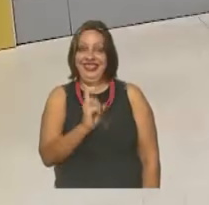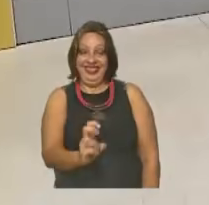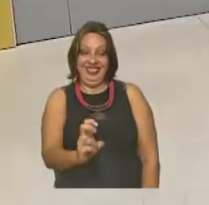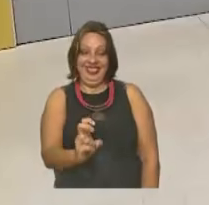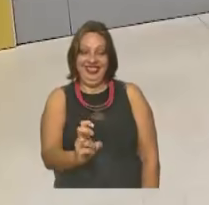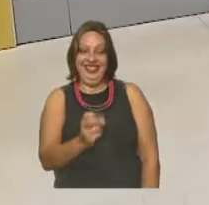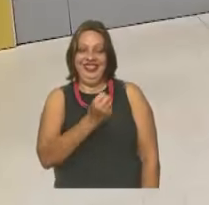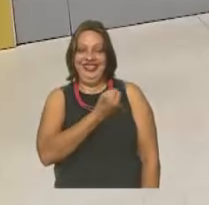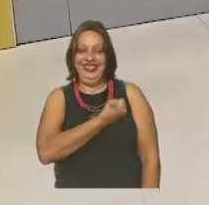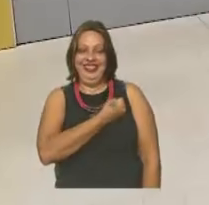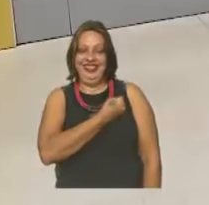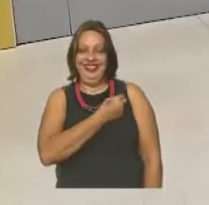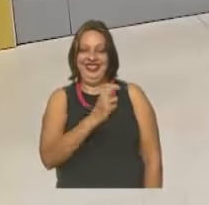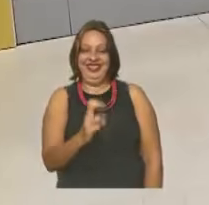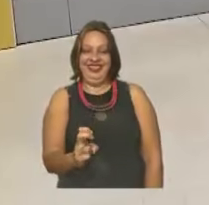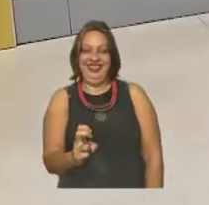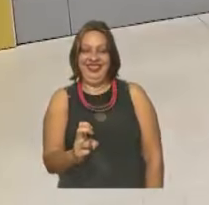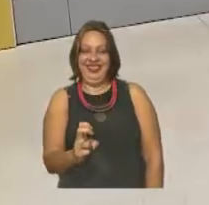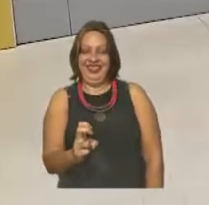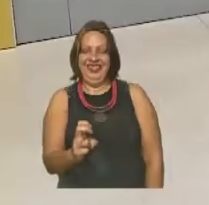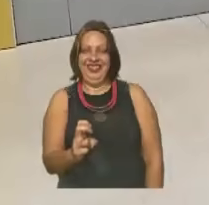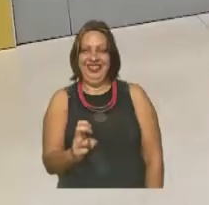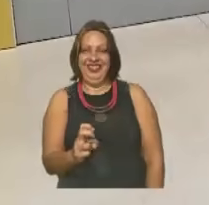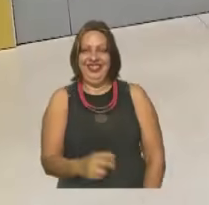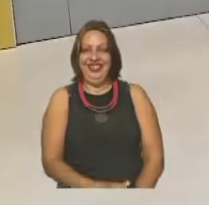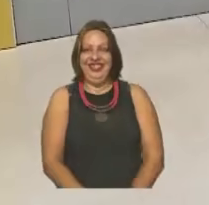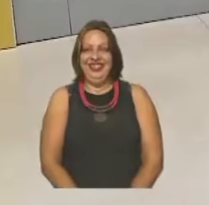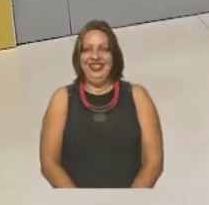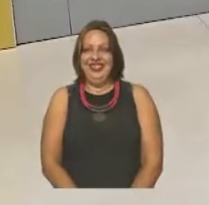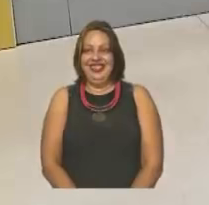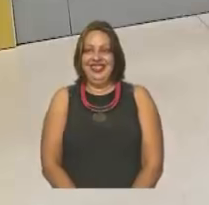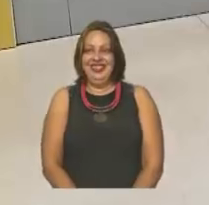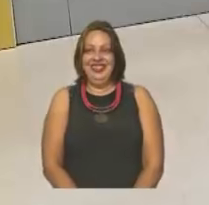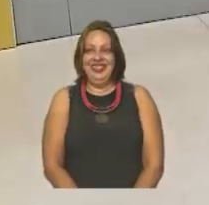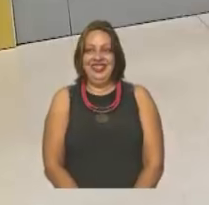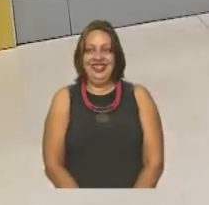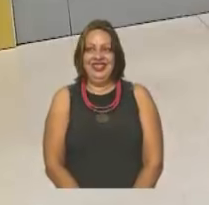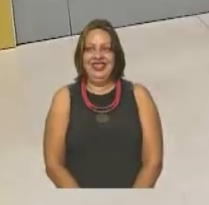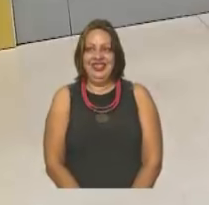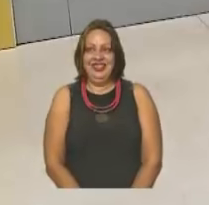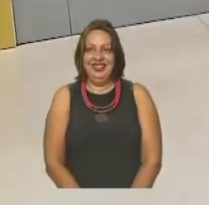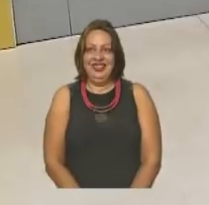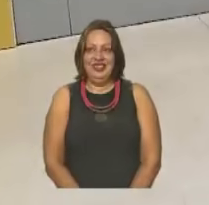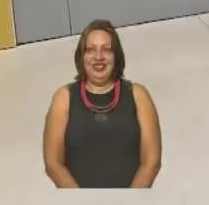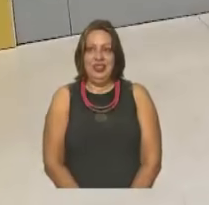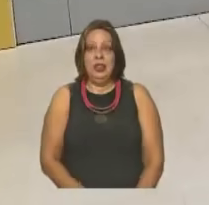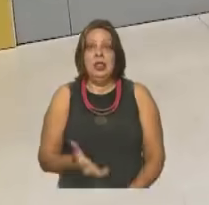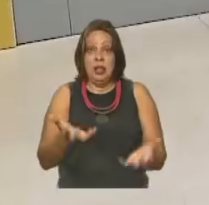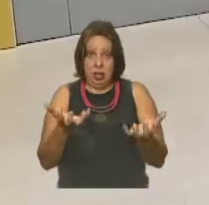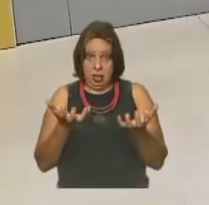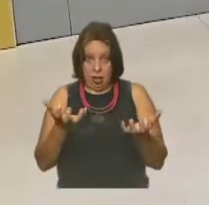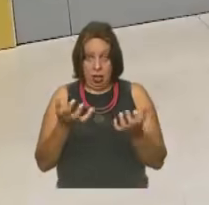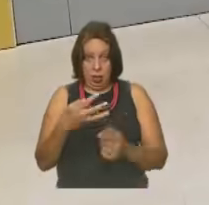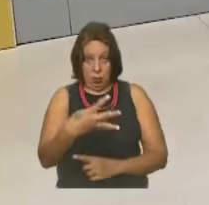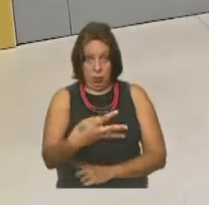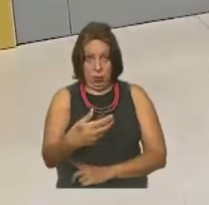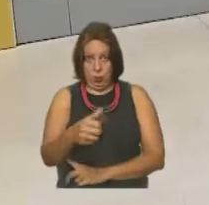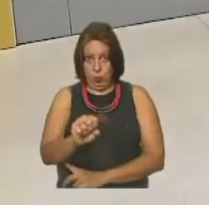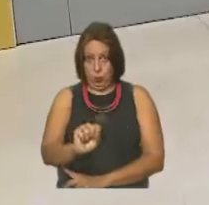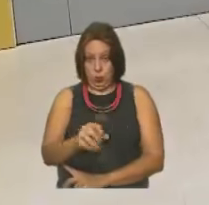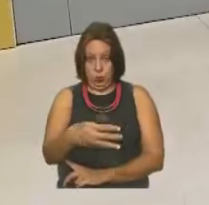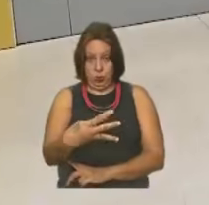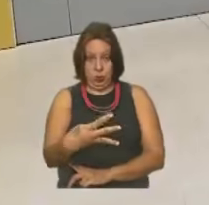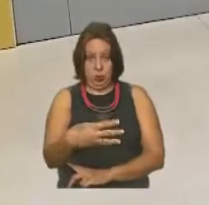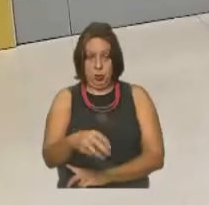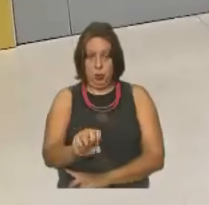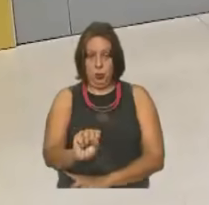número 5, 5 é a bolinha da vez, número 5, tem bolinha subindo, você quer a número 48, olha ela